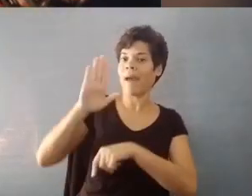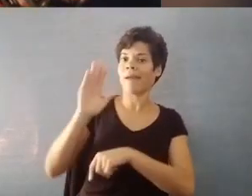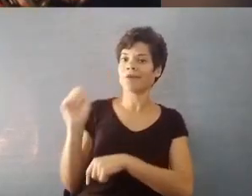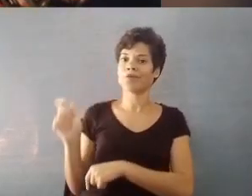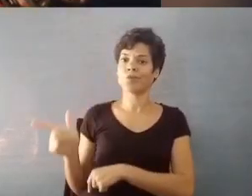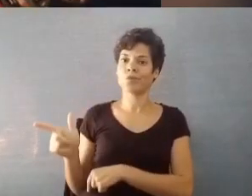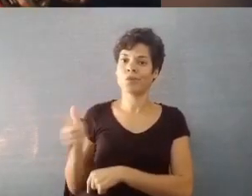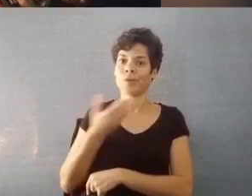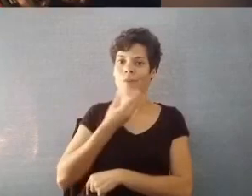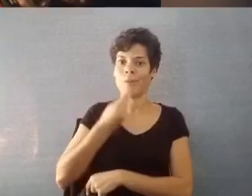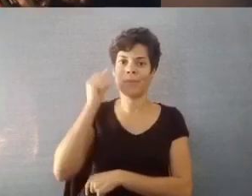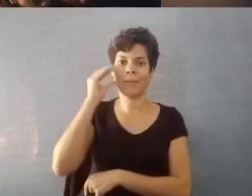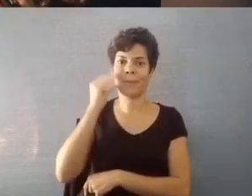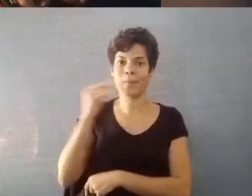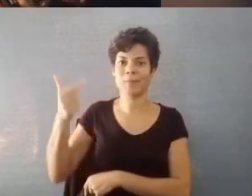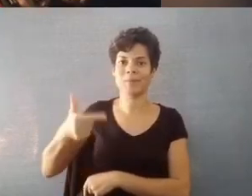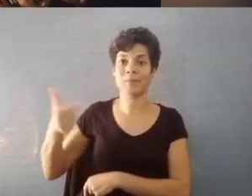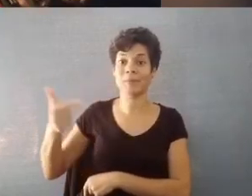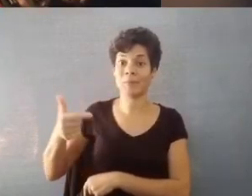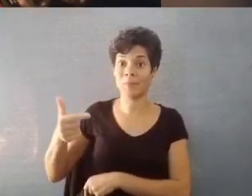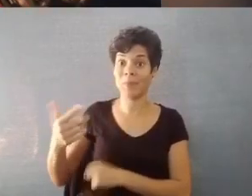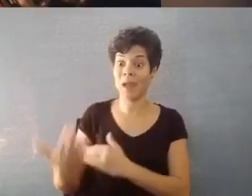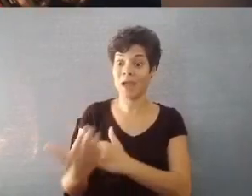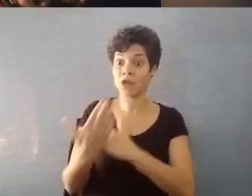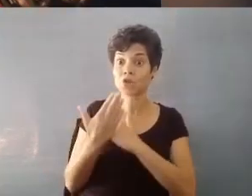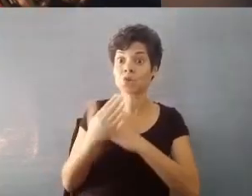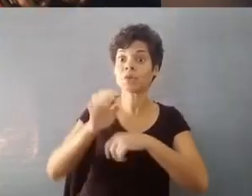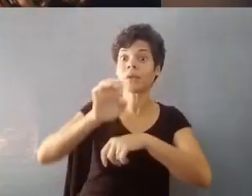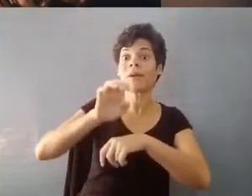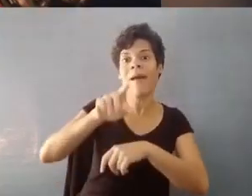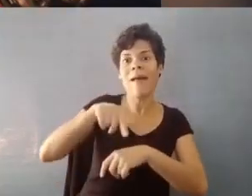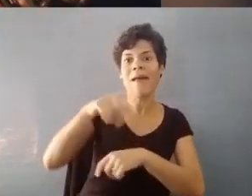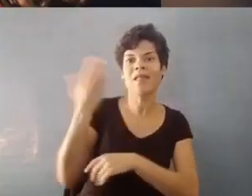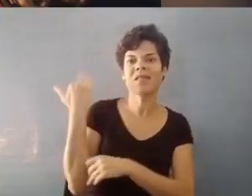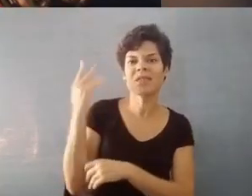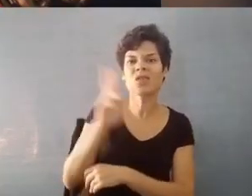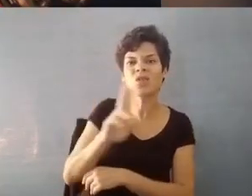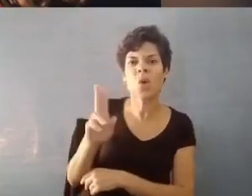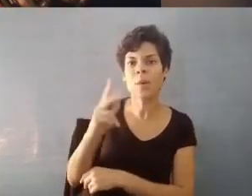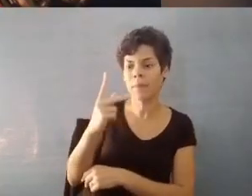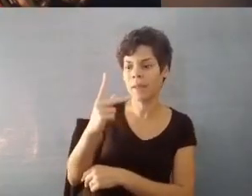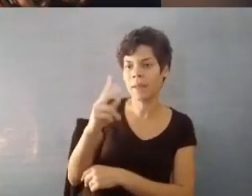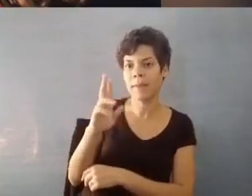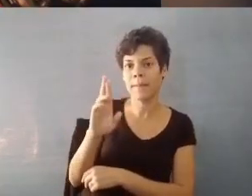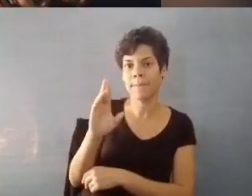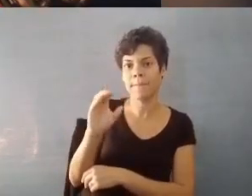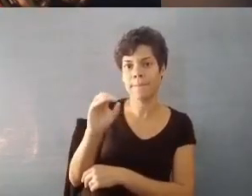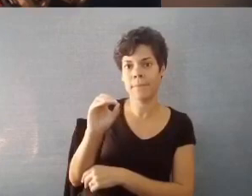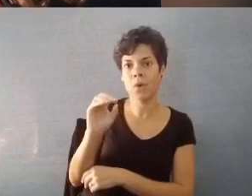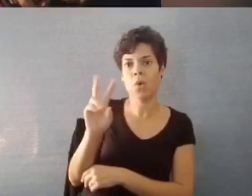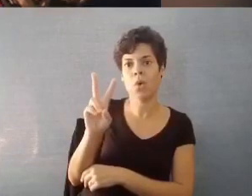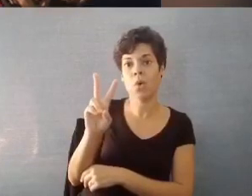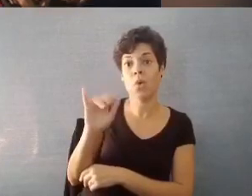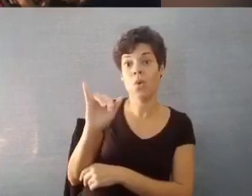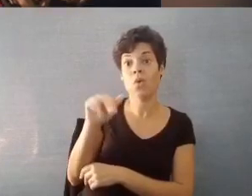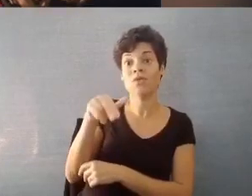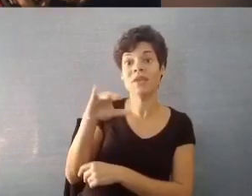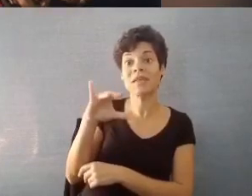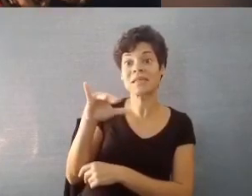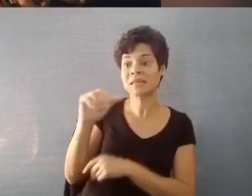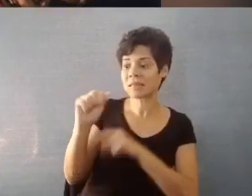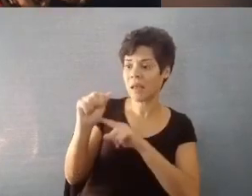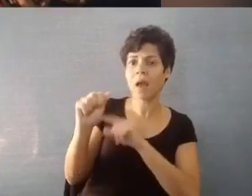as províncias, que hoje são os estados. Então eles buscavam